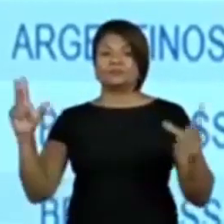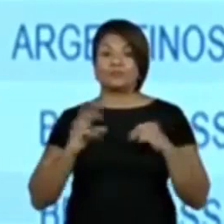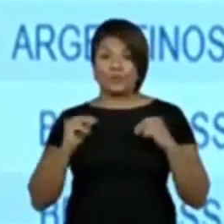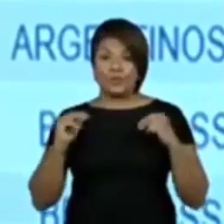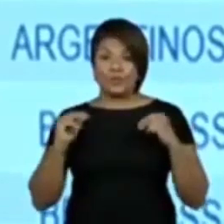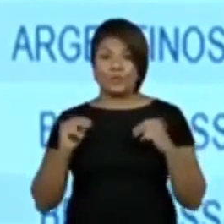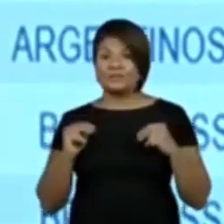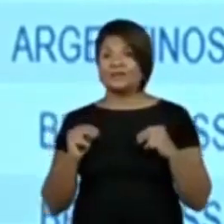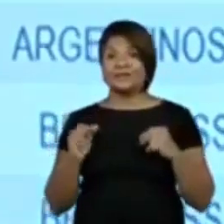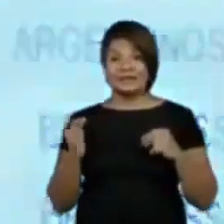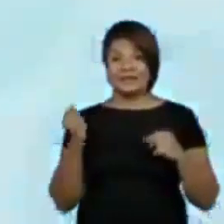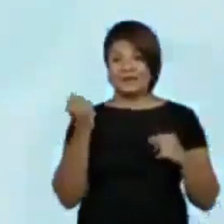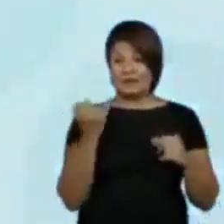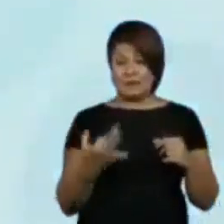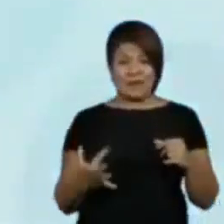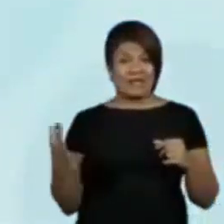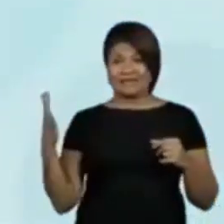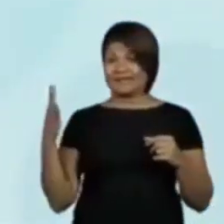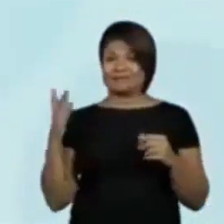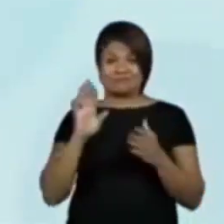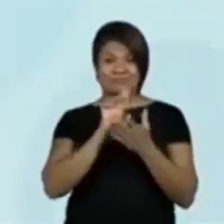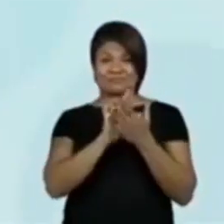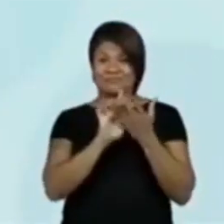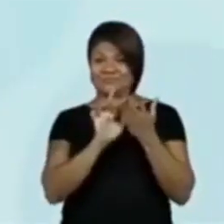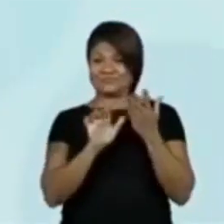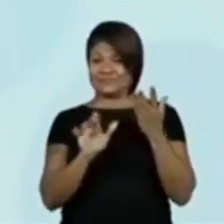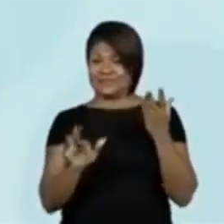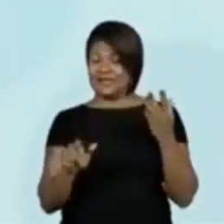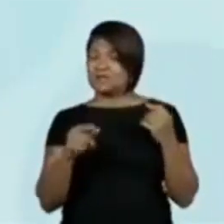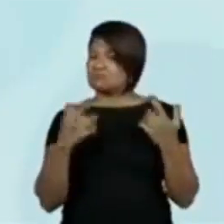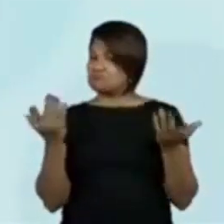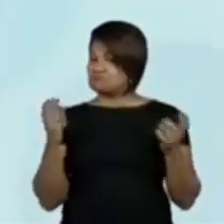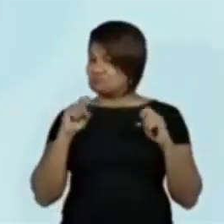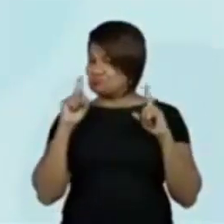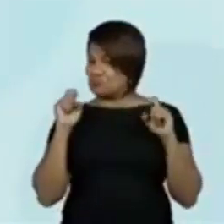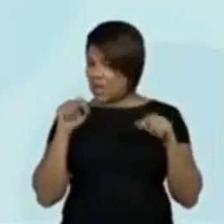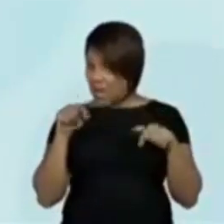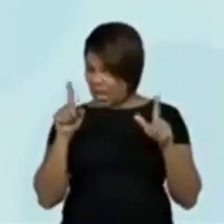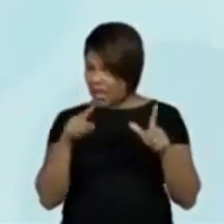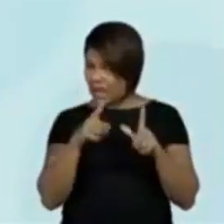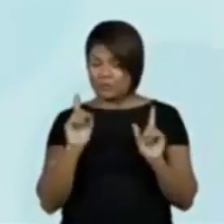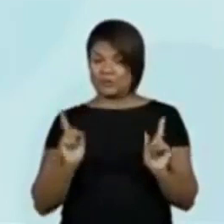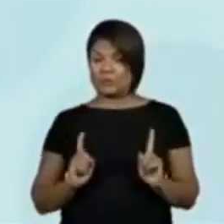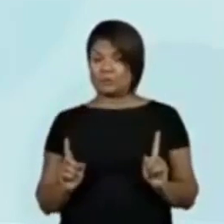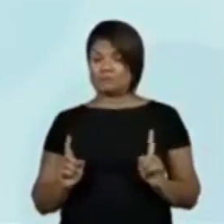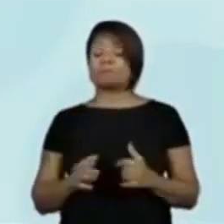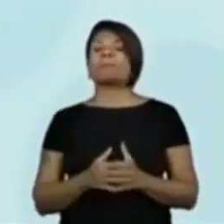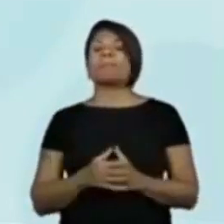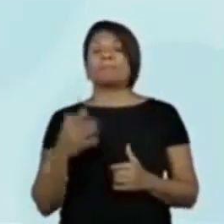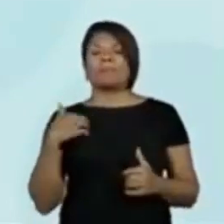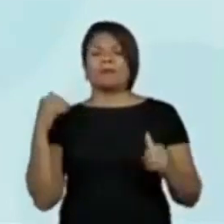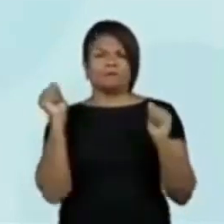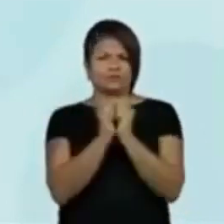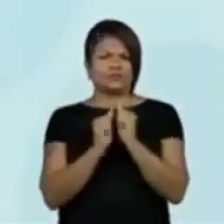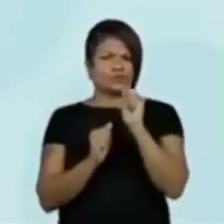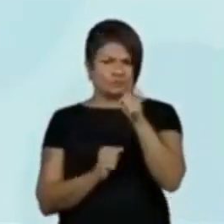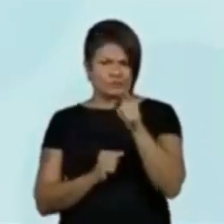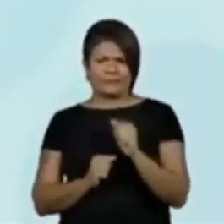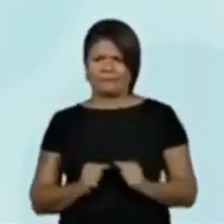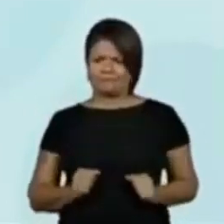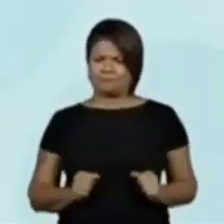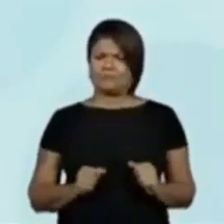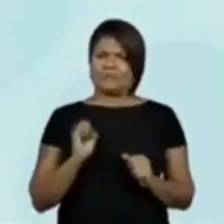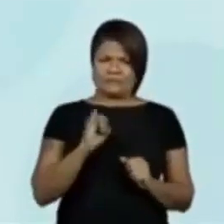Nossa, quantas possibilidades! Será que é isso mesmo? Então agora eu vou junto com vocês, antes de sabermos